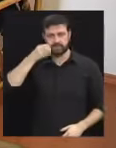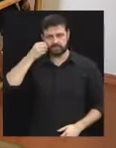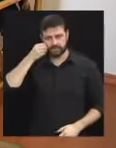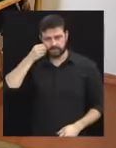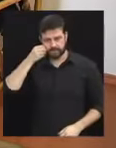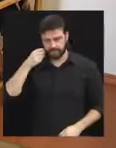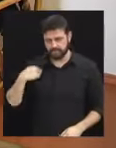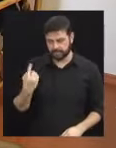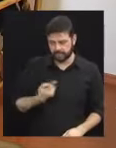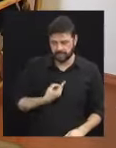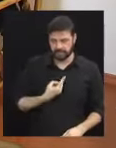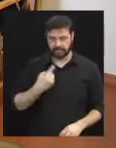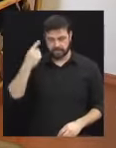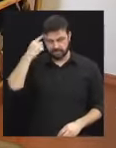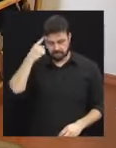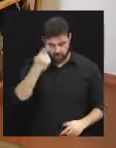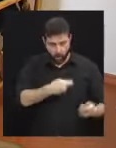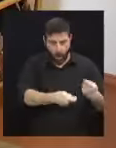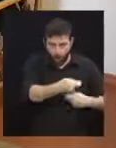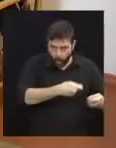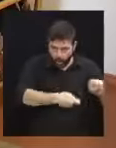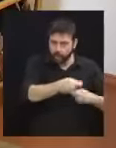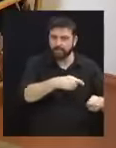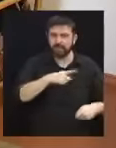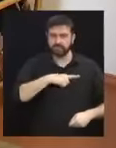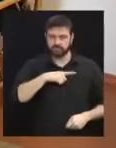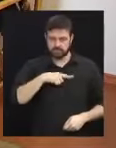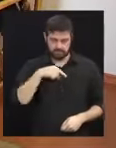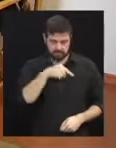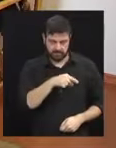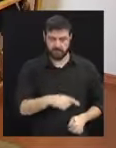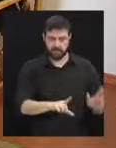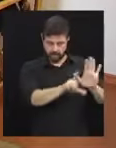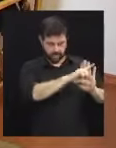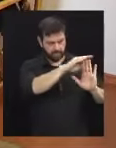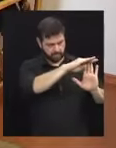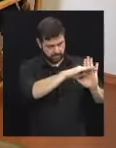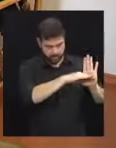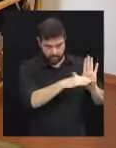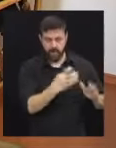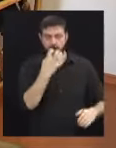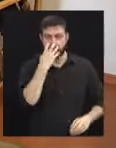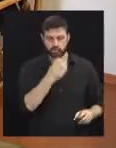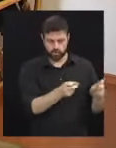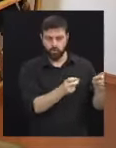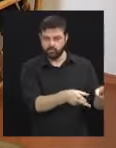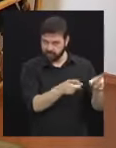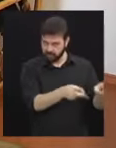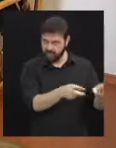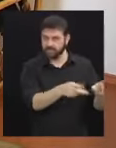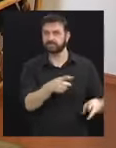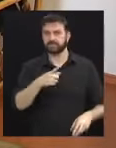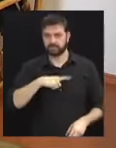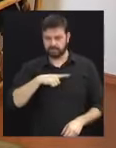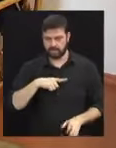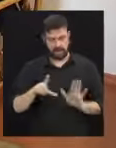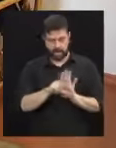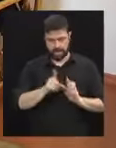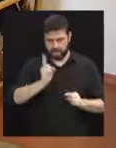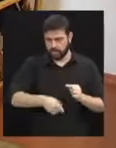Nós prezamos pelo bom comércio. O comércio não é ilegal, né? Não existe uma lei que proíba o comércio de